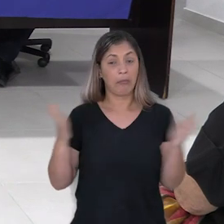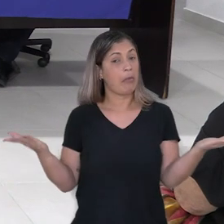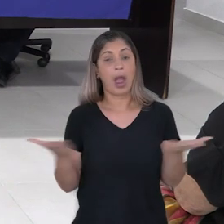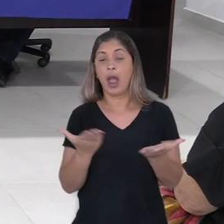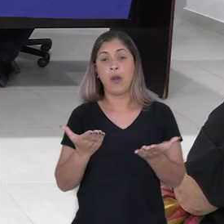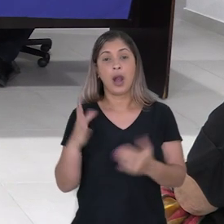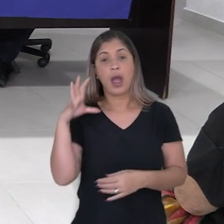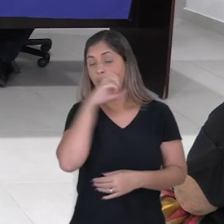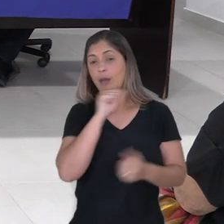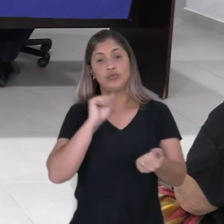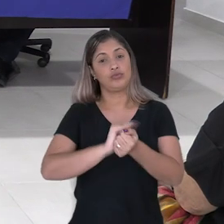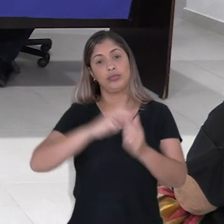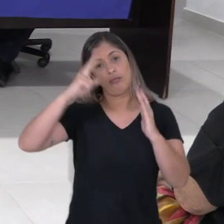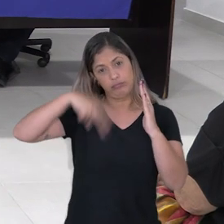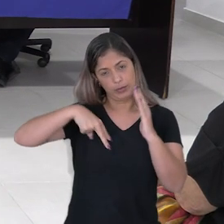leitura juntos.